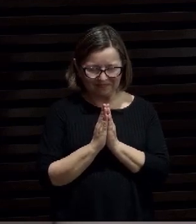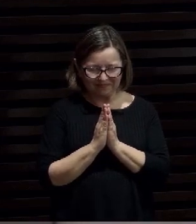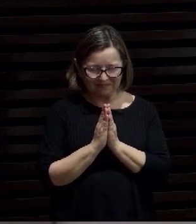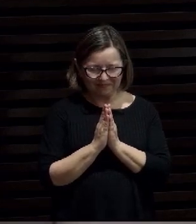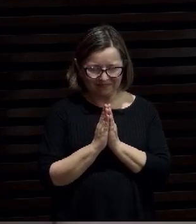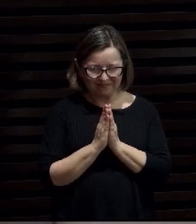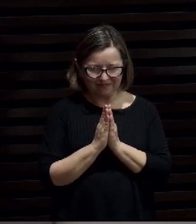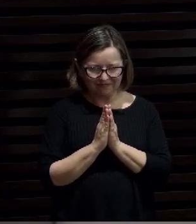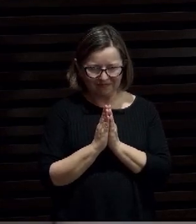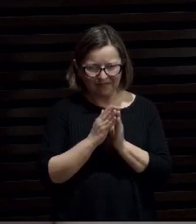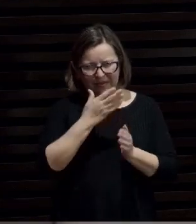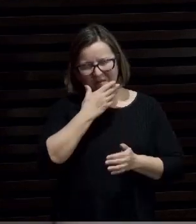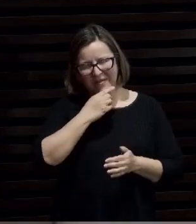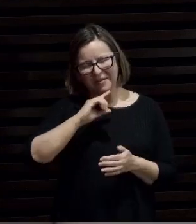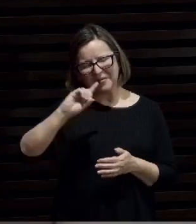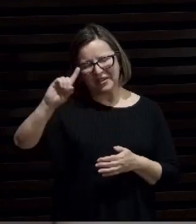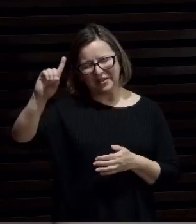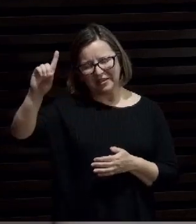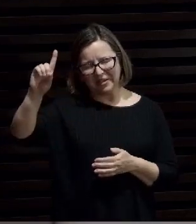Ó meu Pai,